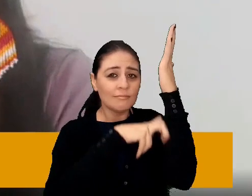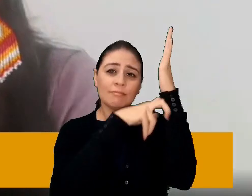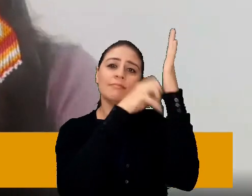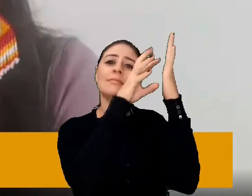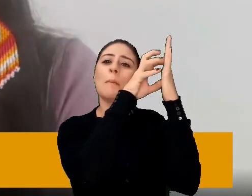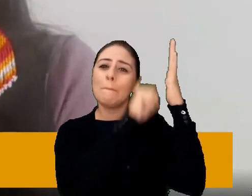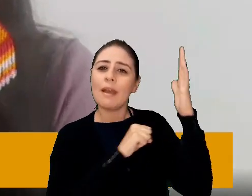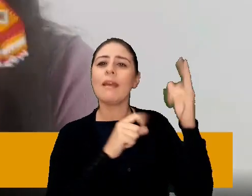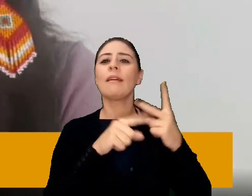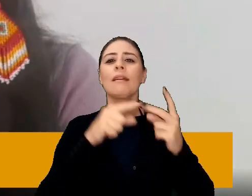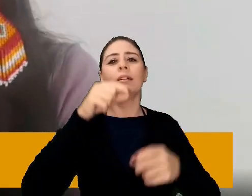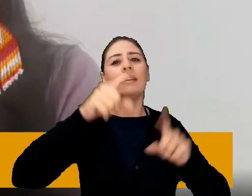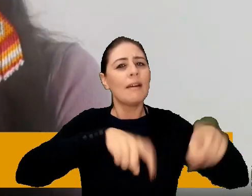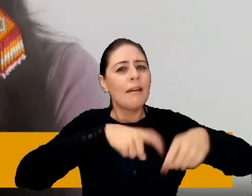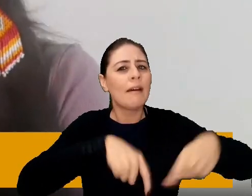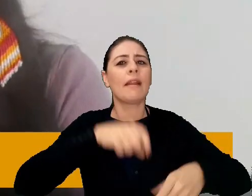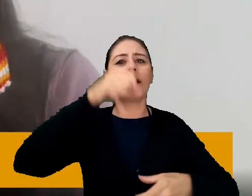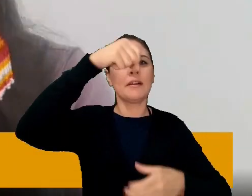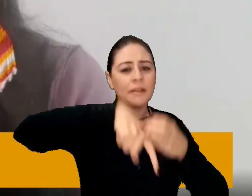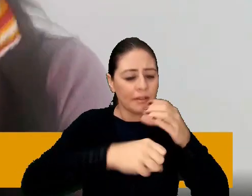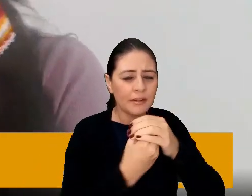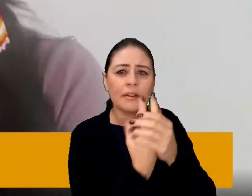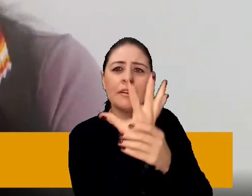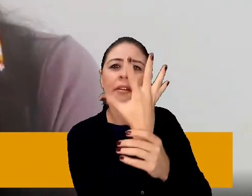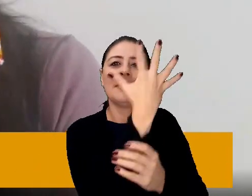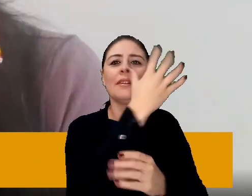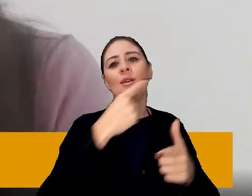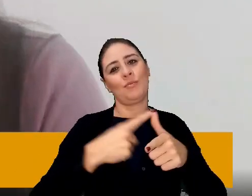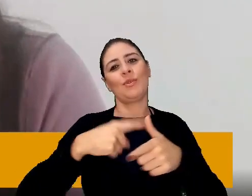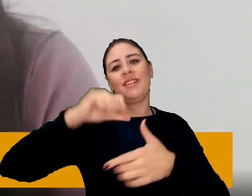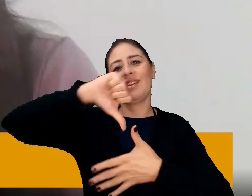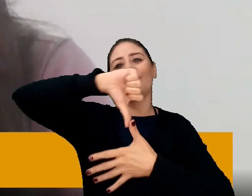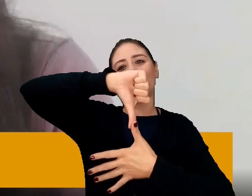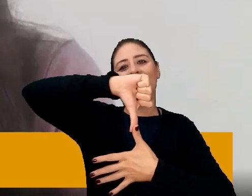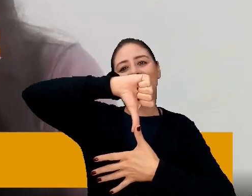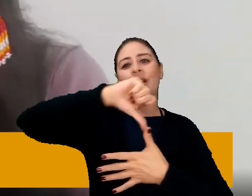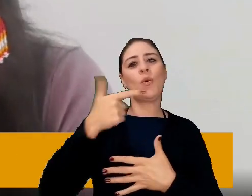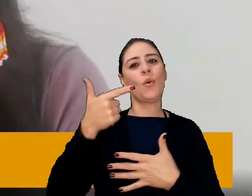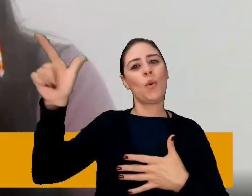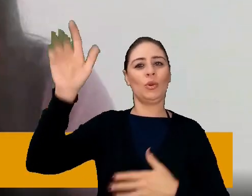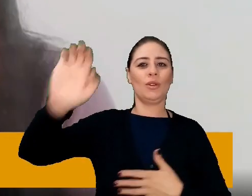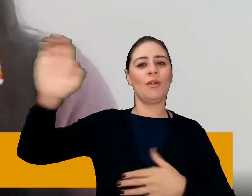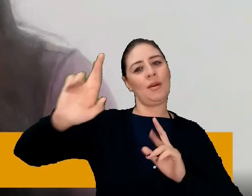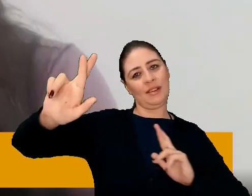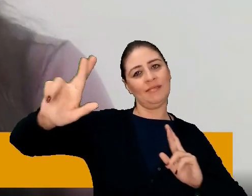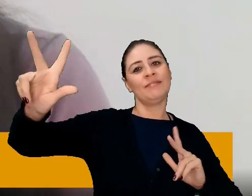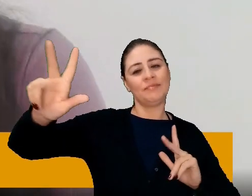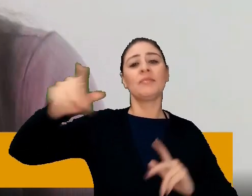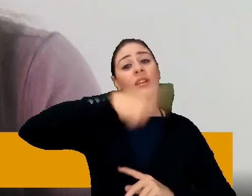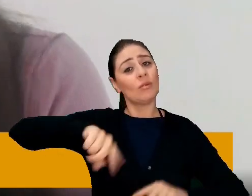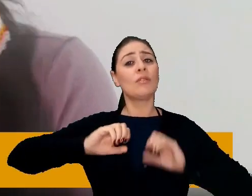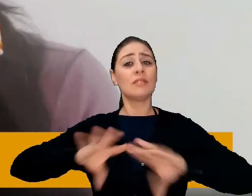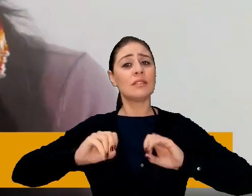a arar a terra, mexer com a terra, plantar nessa terra, porque afinal era outro continente. Então, a gente ensinou várias coisas,